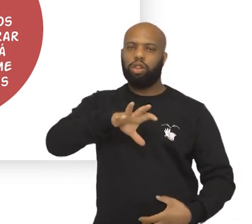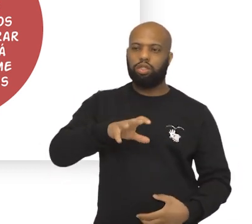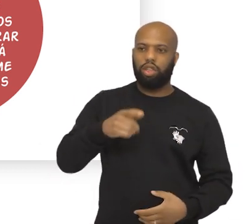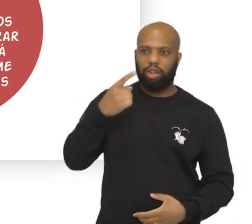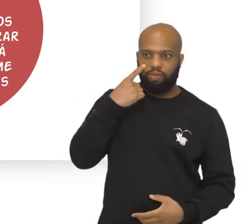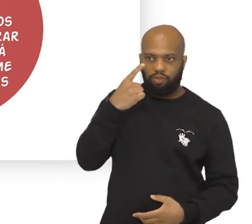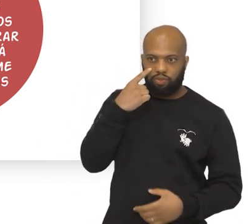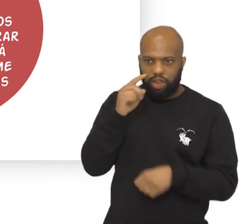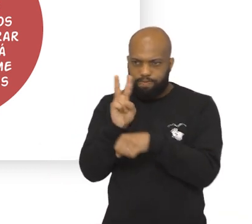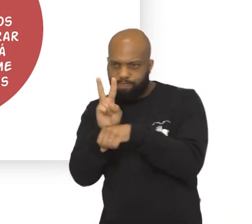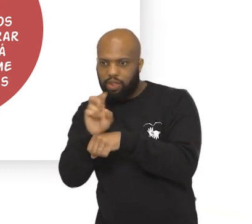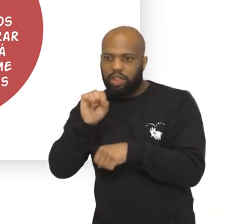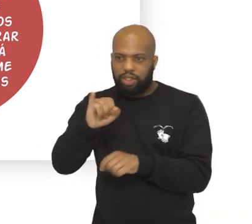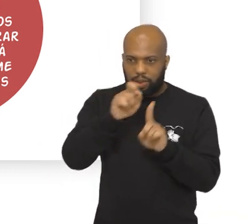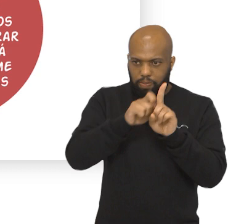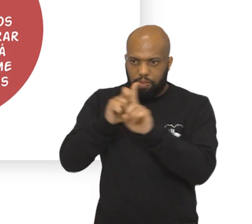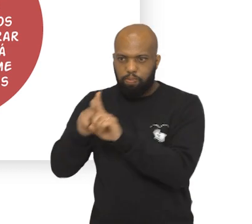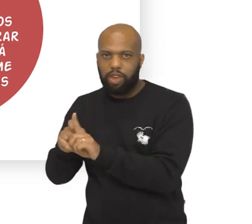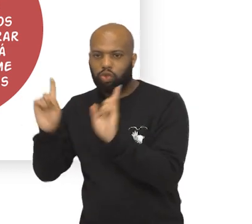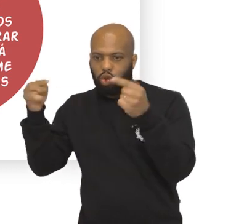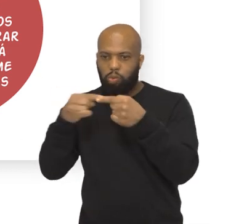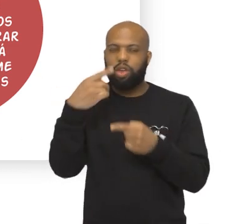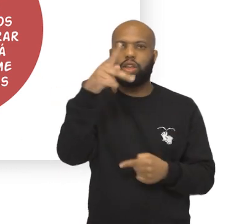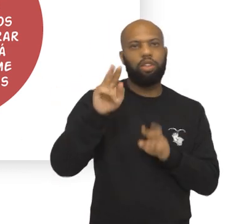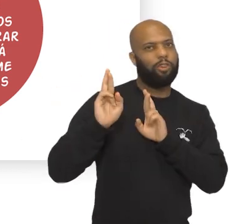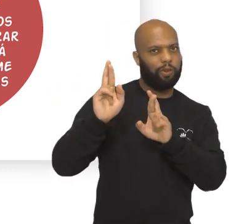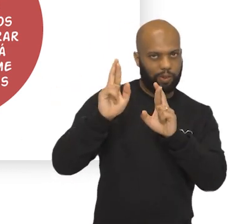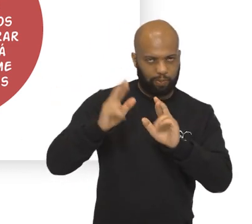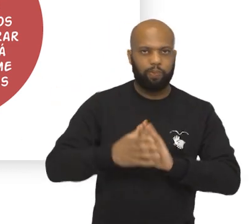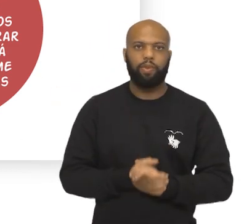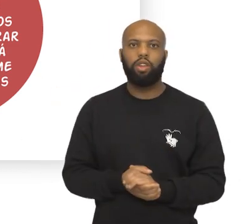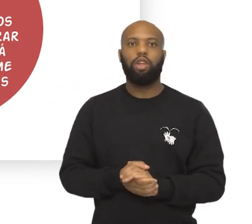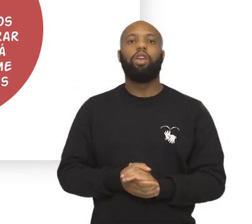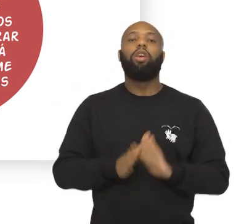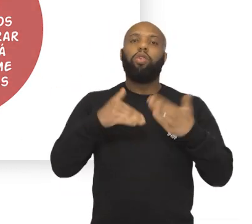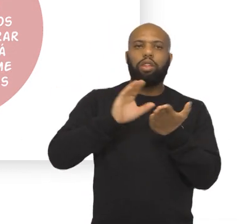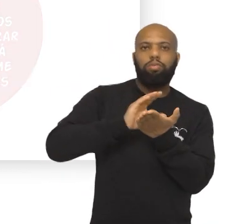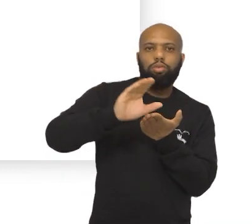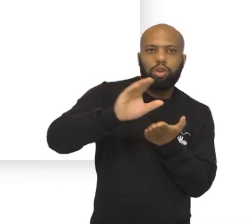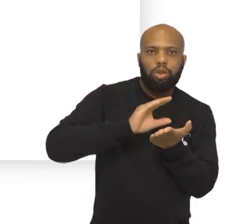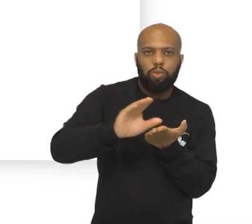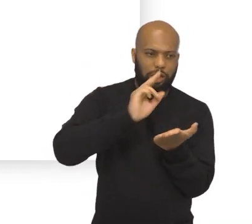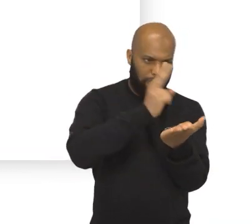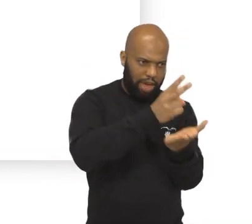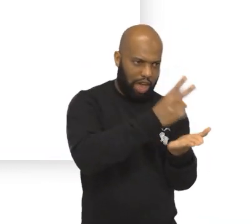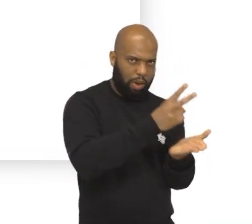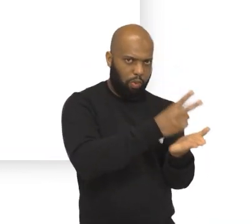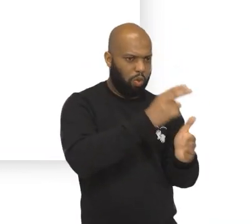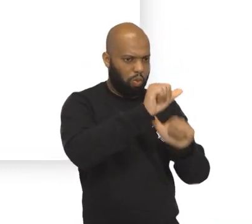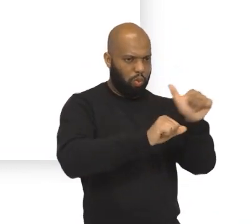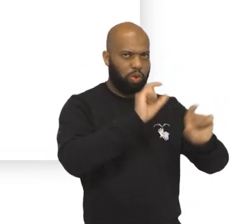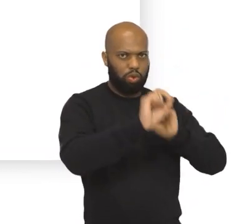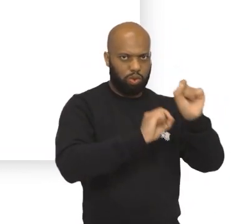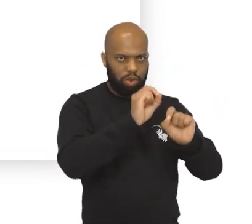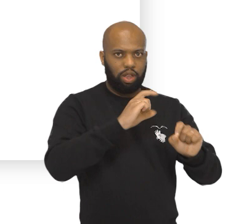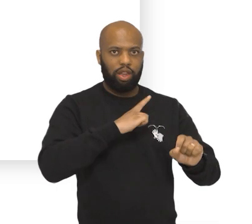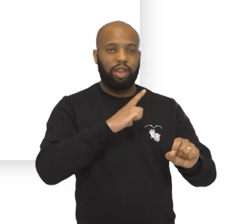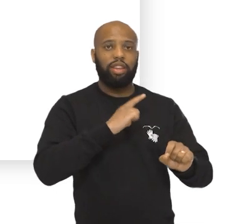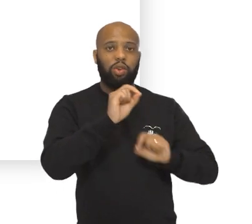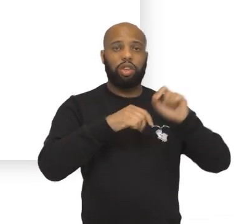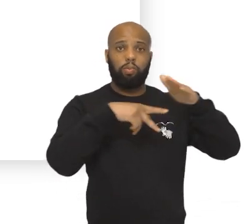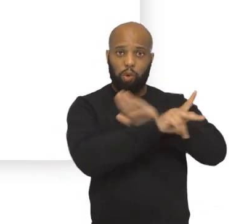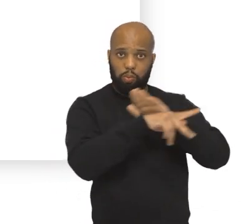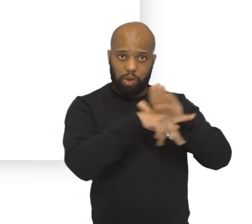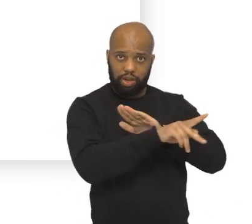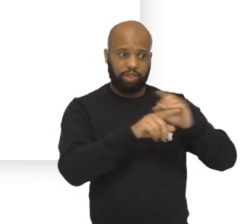de modo a monitorar se o mesmo está seguindo conforme suas expectativas os investimentos de renda fixa são os